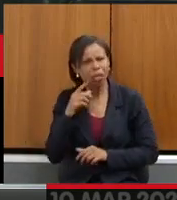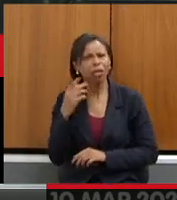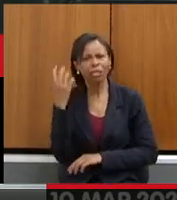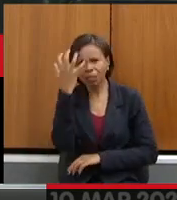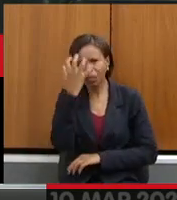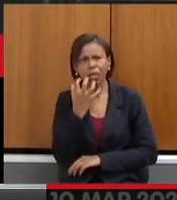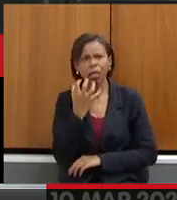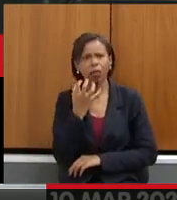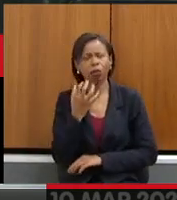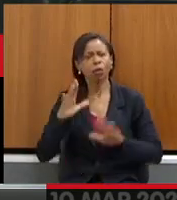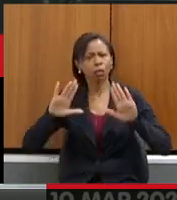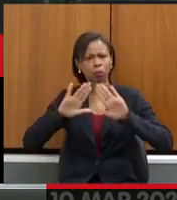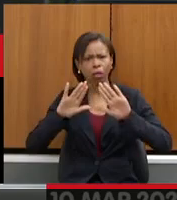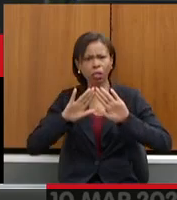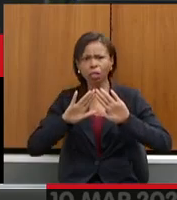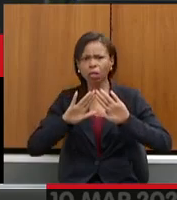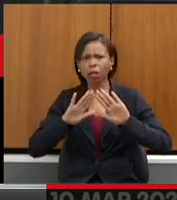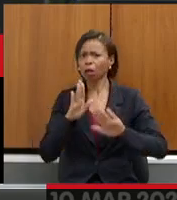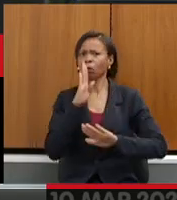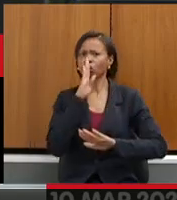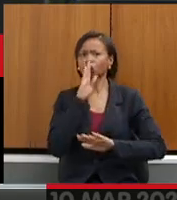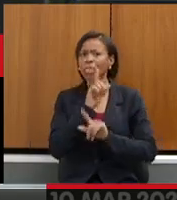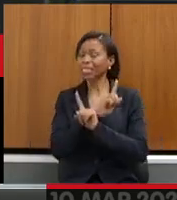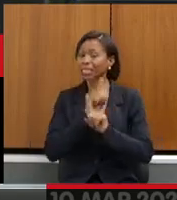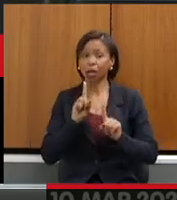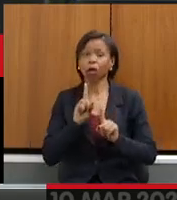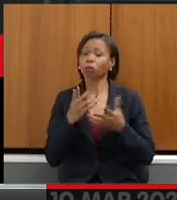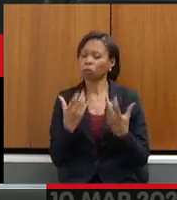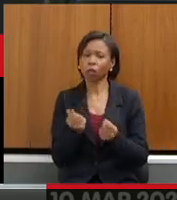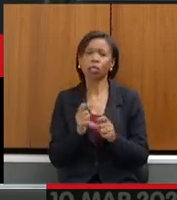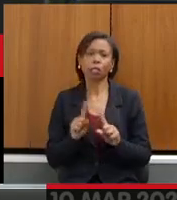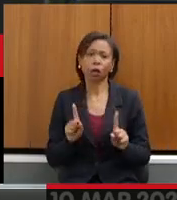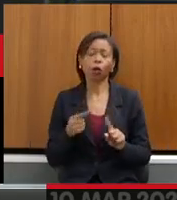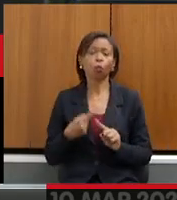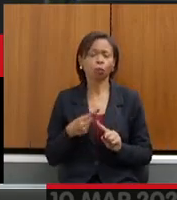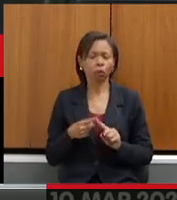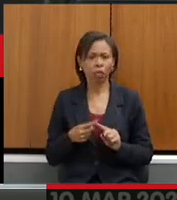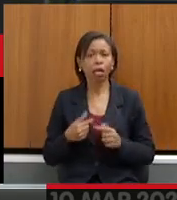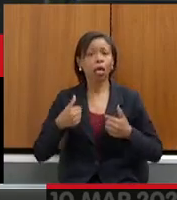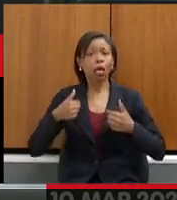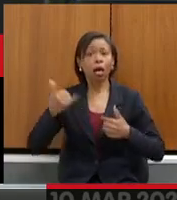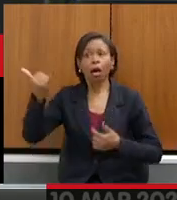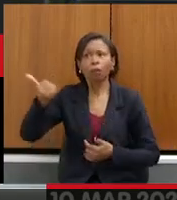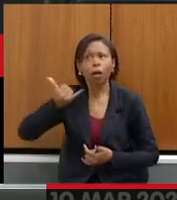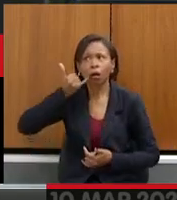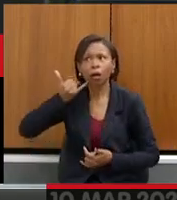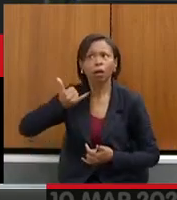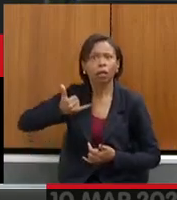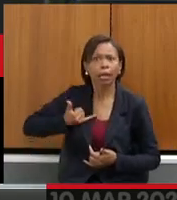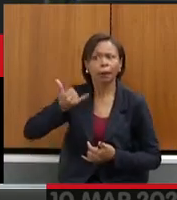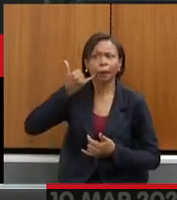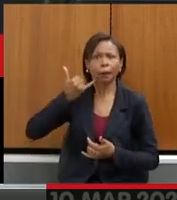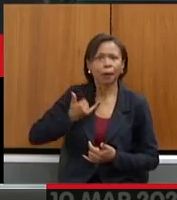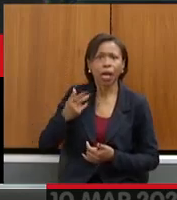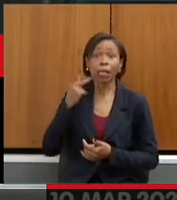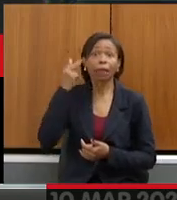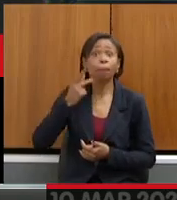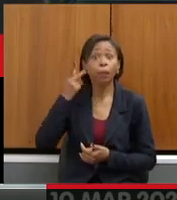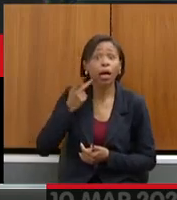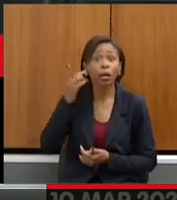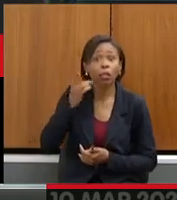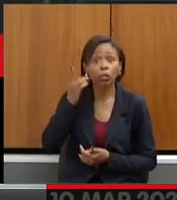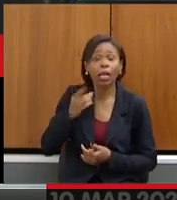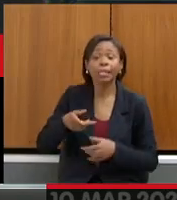que a Assembleia de Minas não vai deixar passar então porque eu recebo ligações os parlamentares que estão aqui